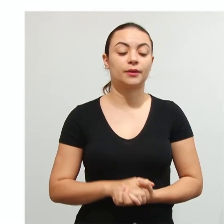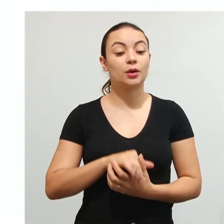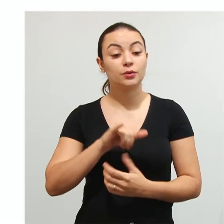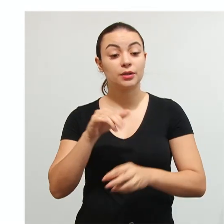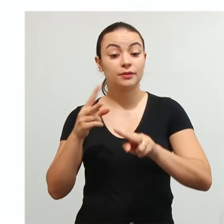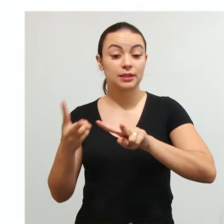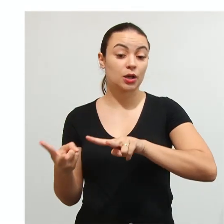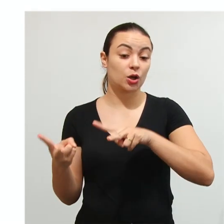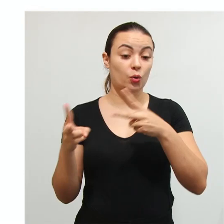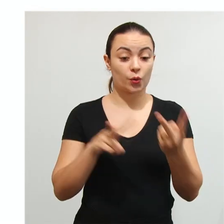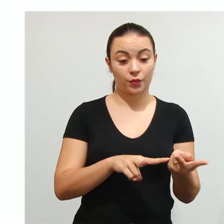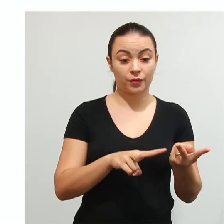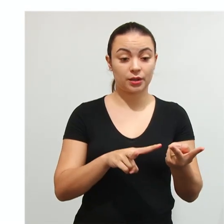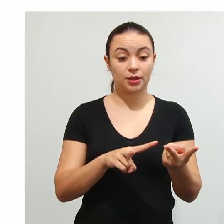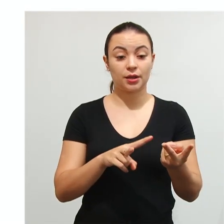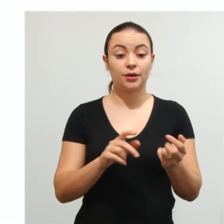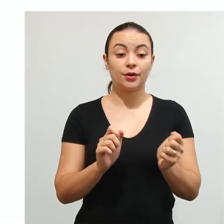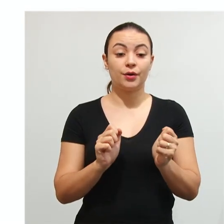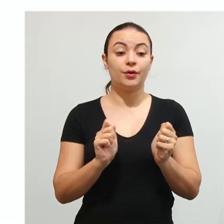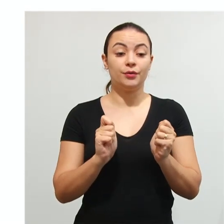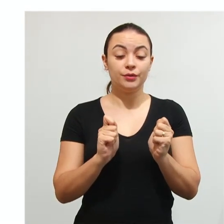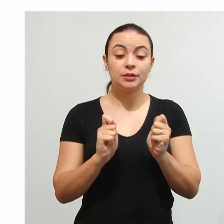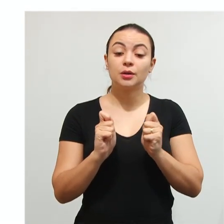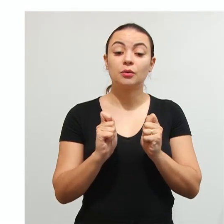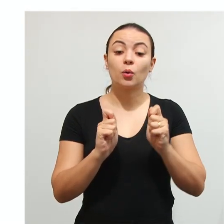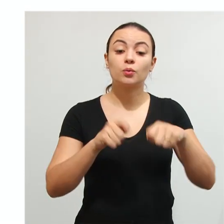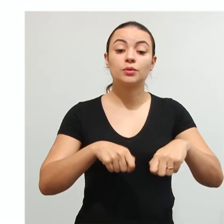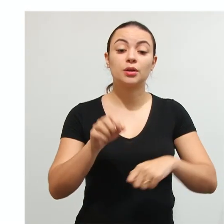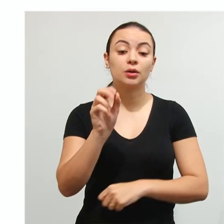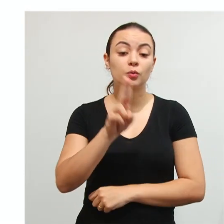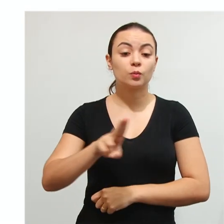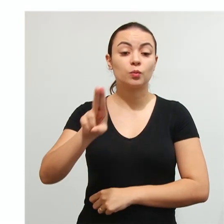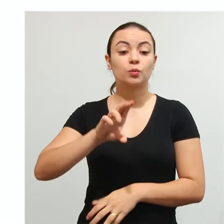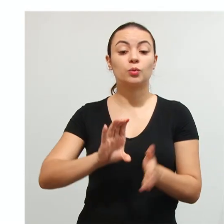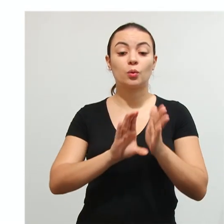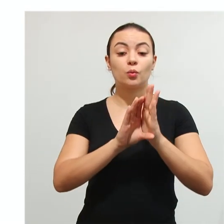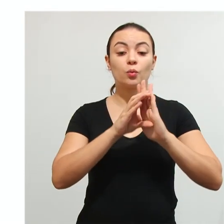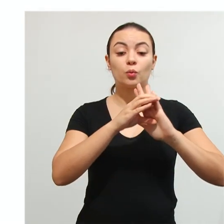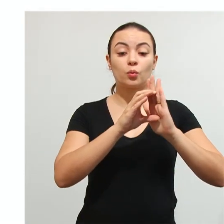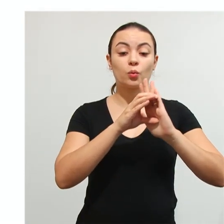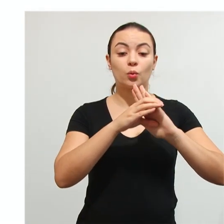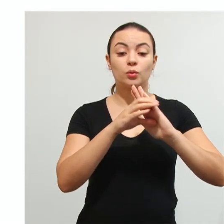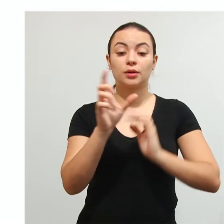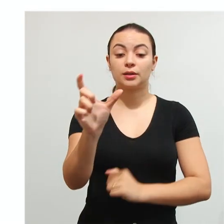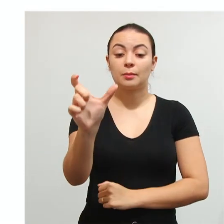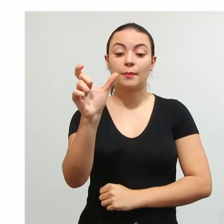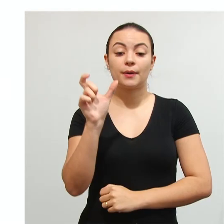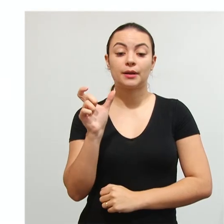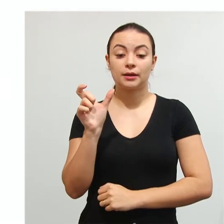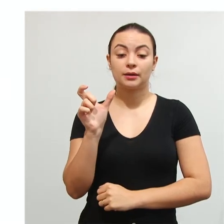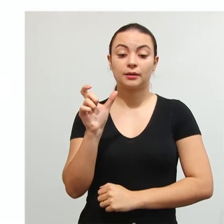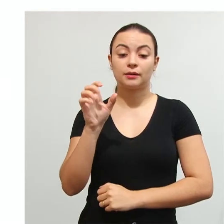simples a gente usa o conceito de taxas proporcionais coloca aqui ó juros